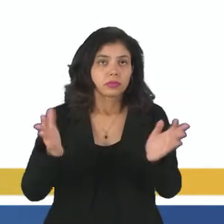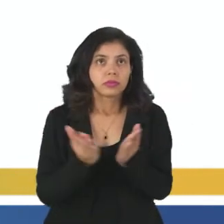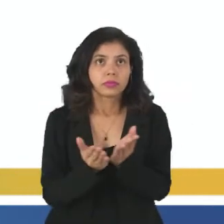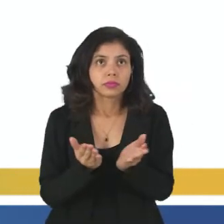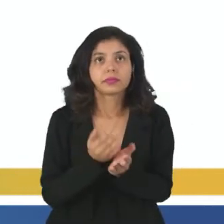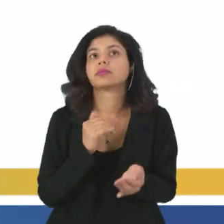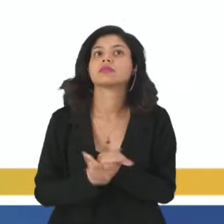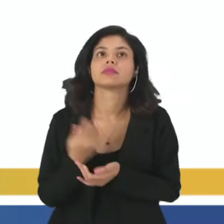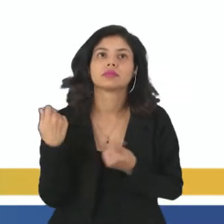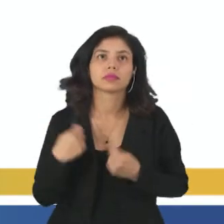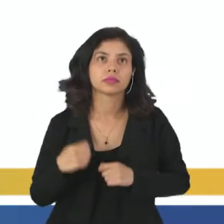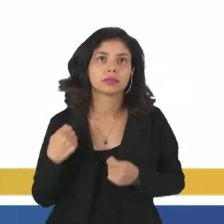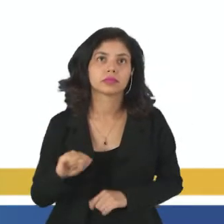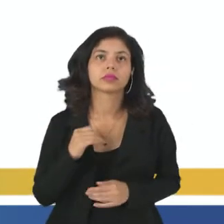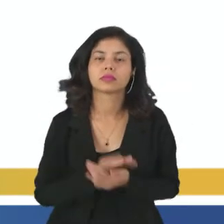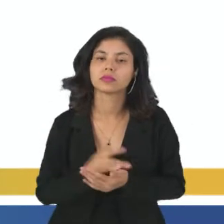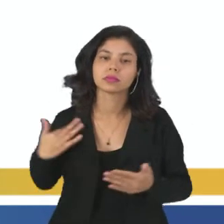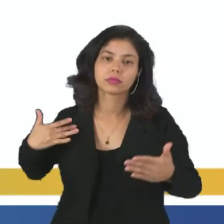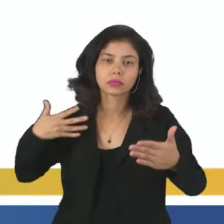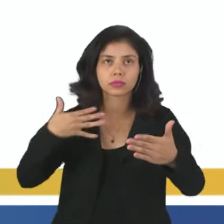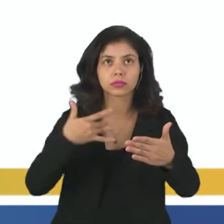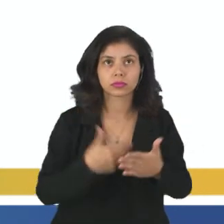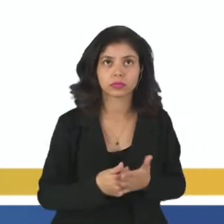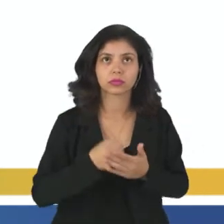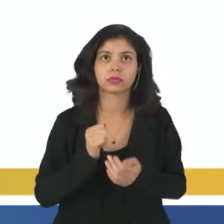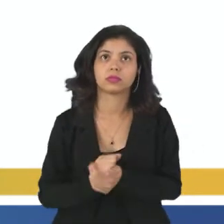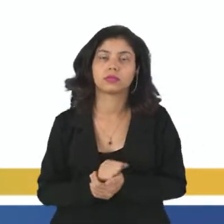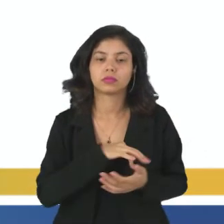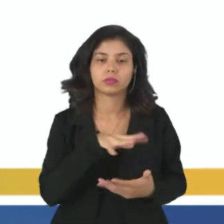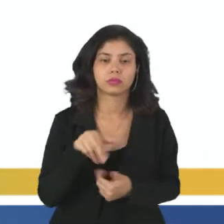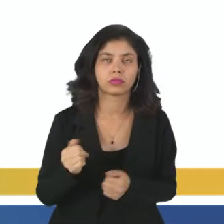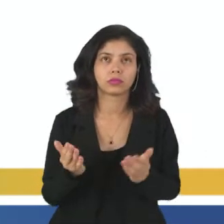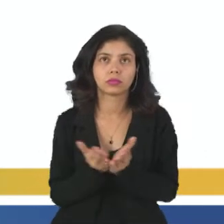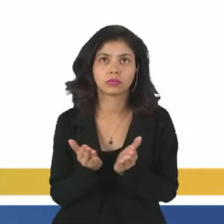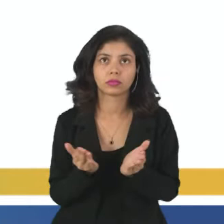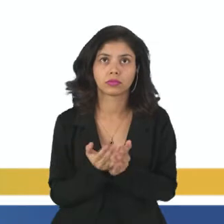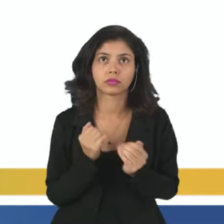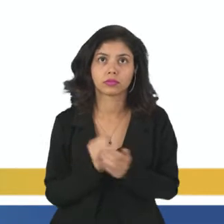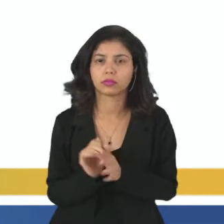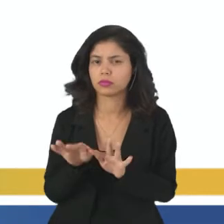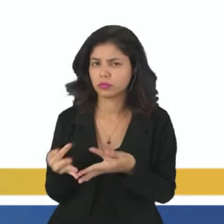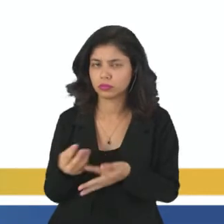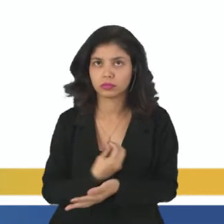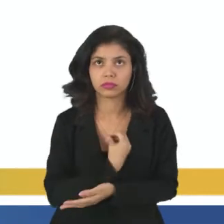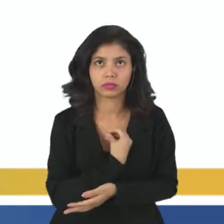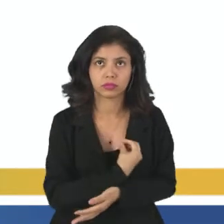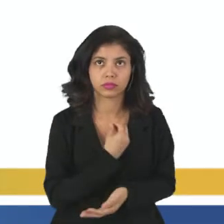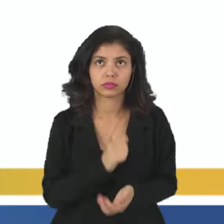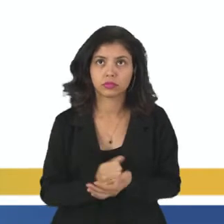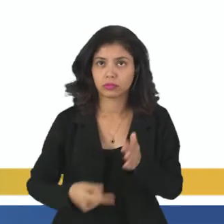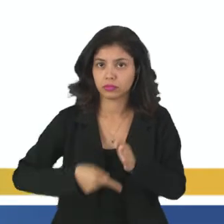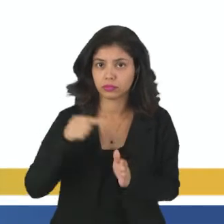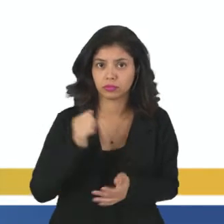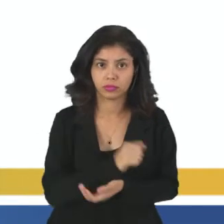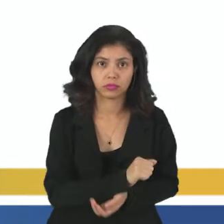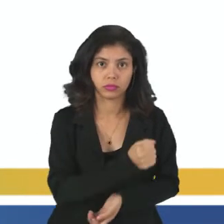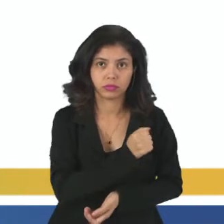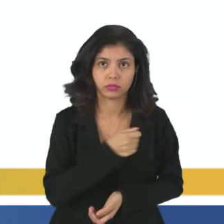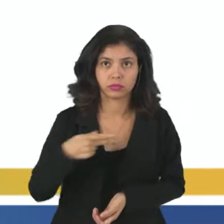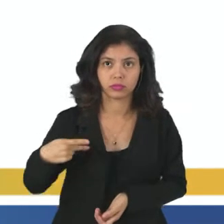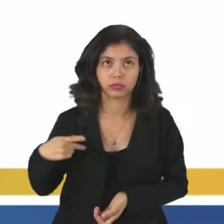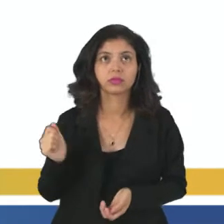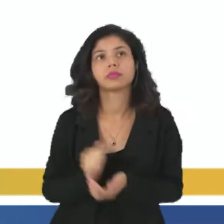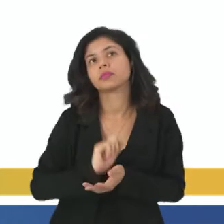liberdade cristã e a necessidade de reconduzir o mundo cristão à simplicidade da vida dos primeiros apóstolos,